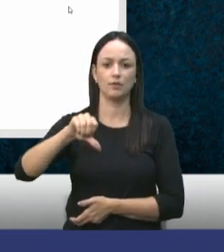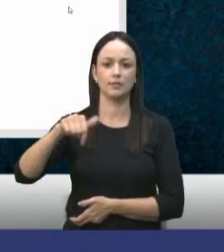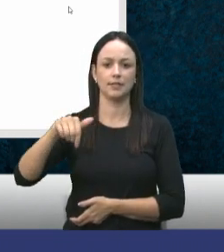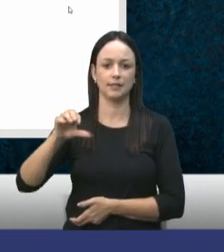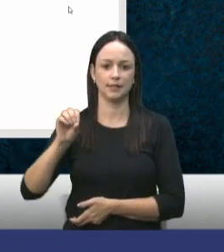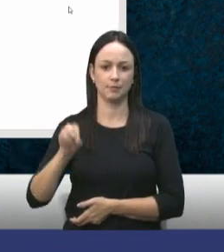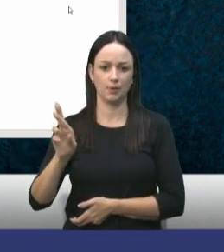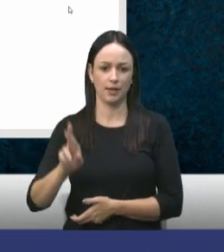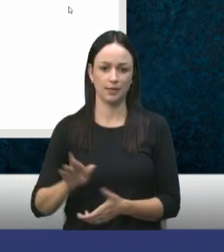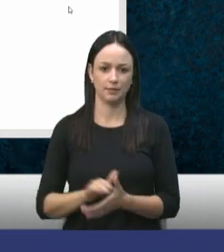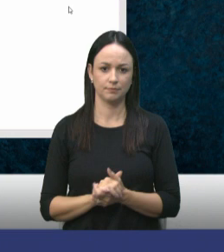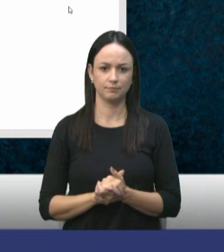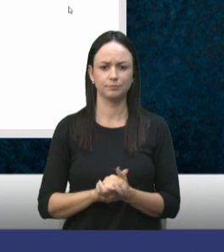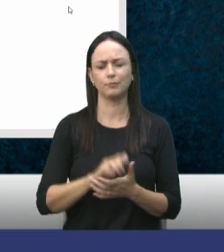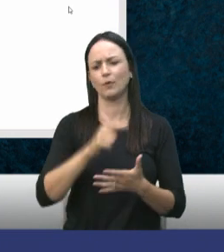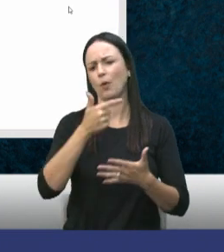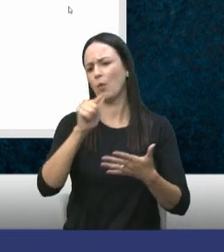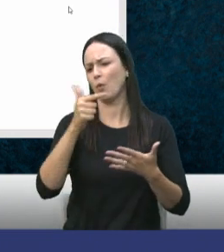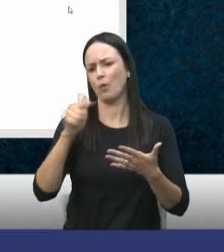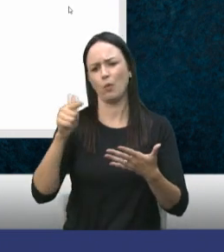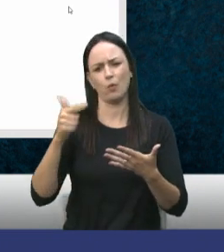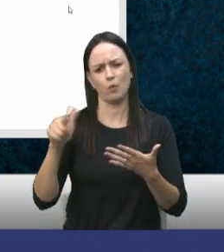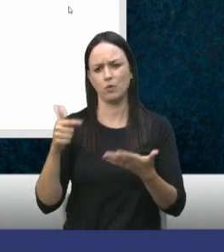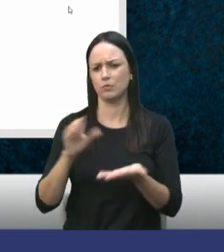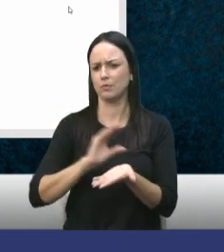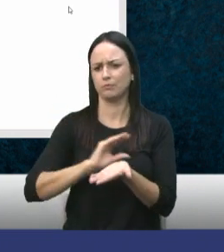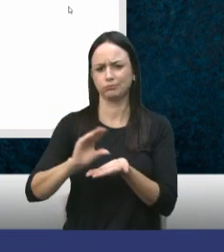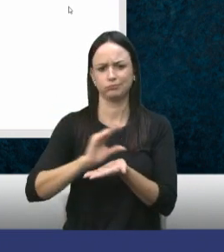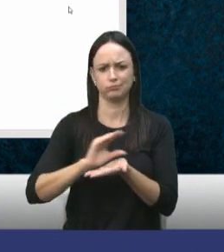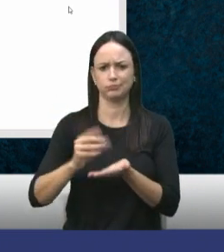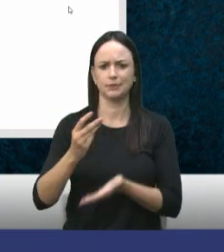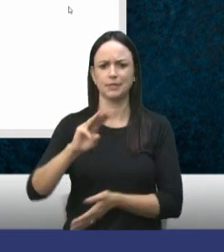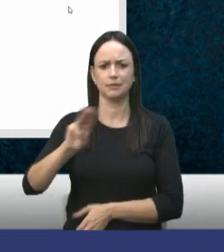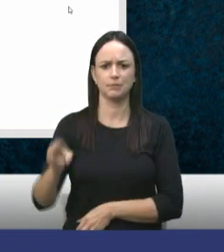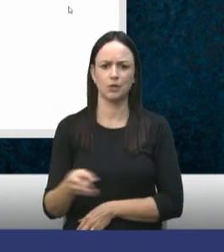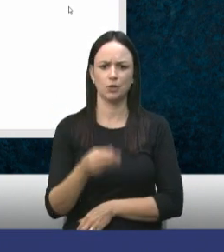R$509.970.000. Outras receitas correntes,